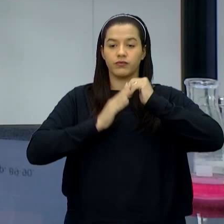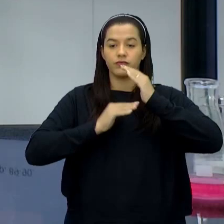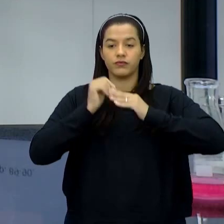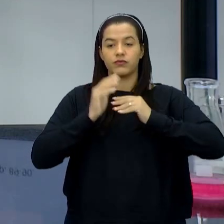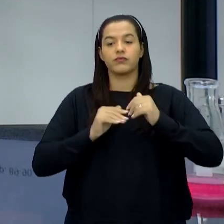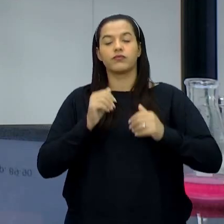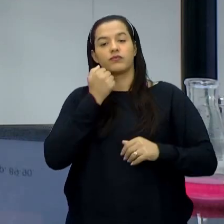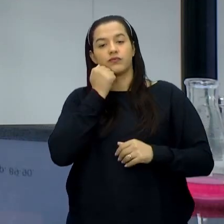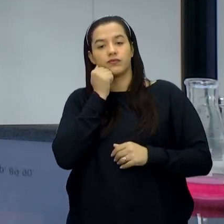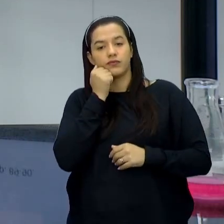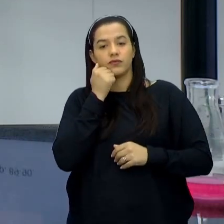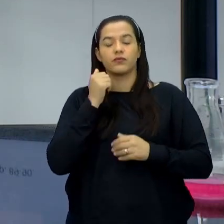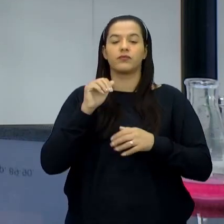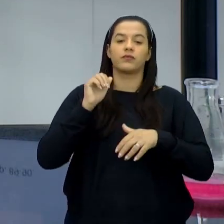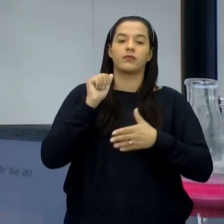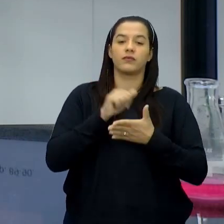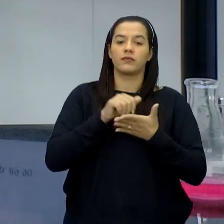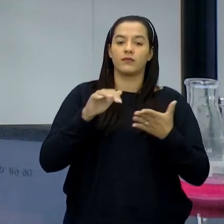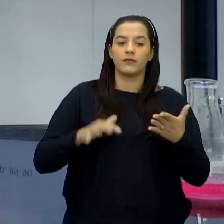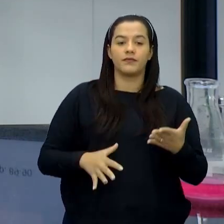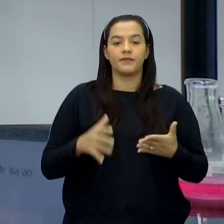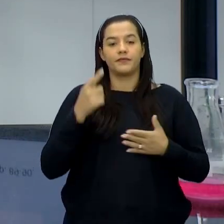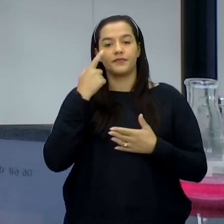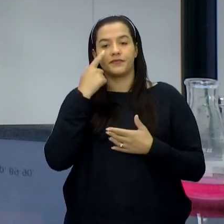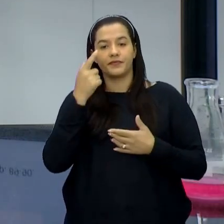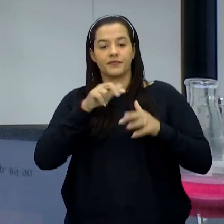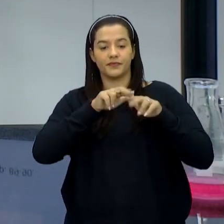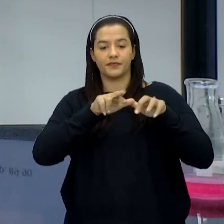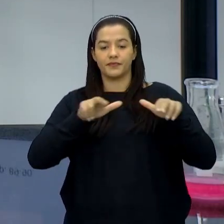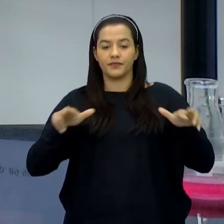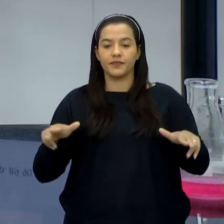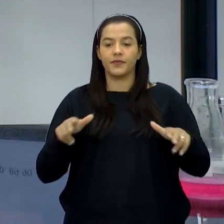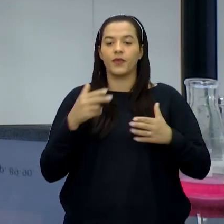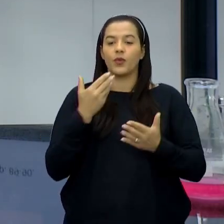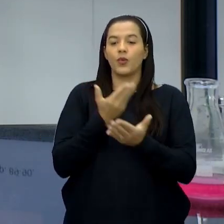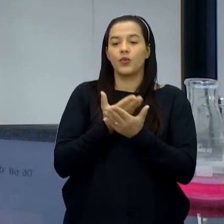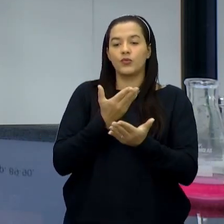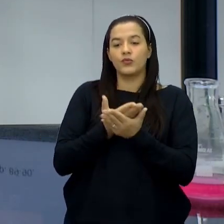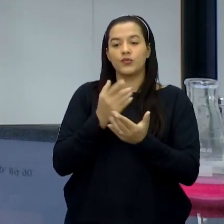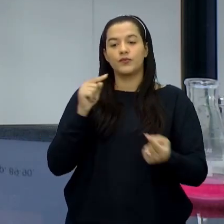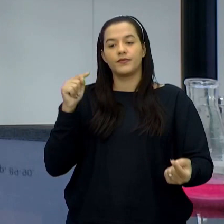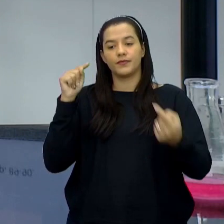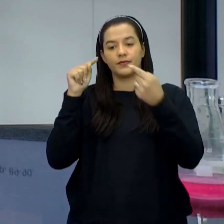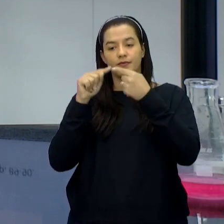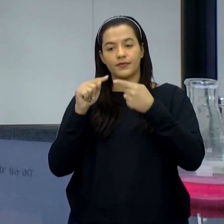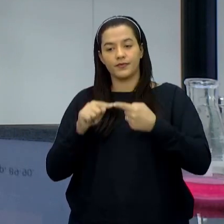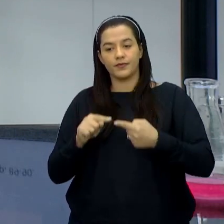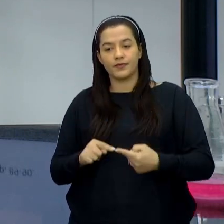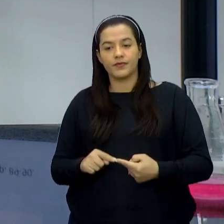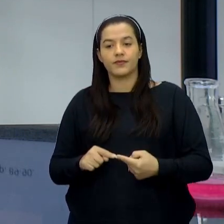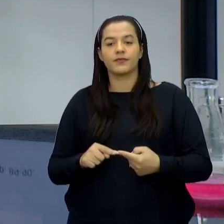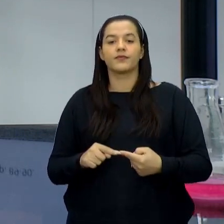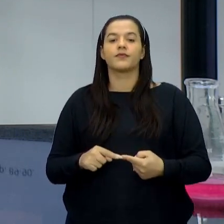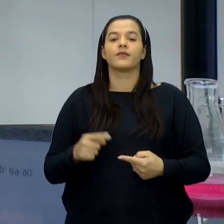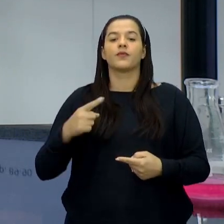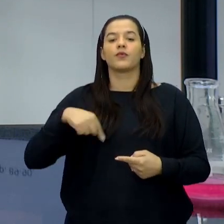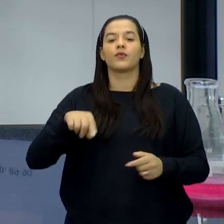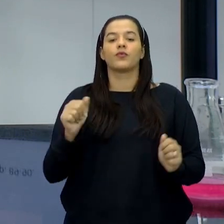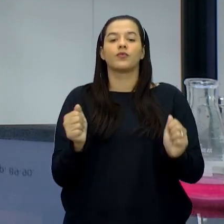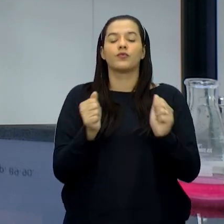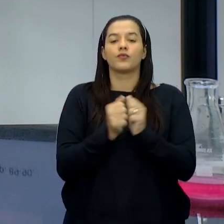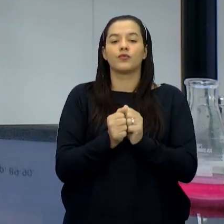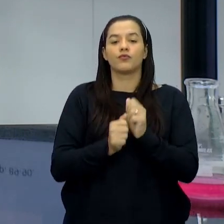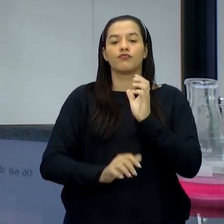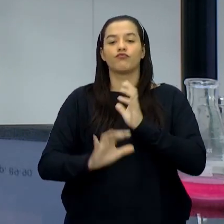de ciências, atividades que visam subsídios, os estudantes associar o metabolismo com